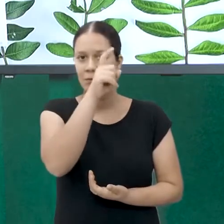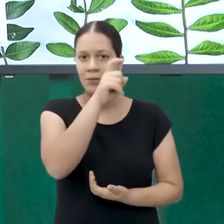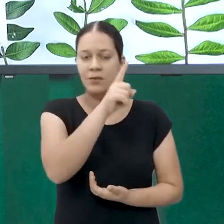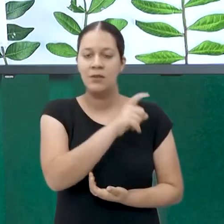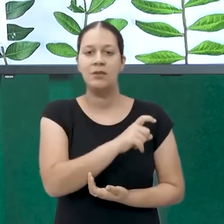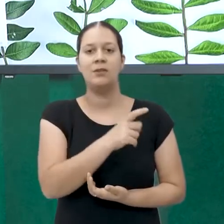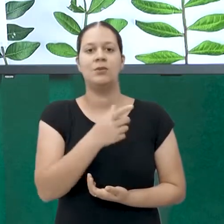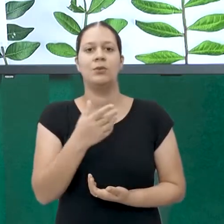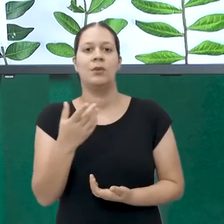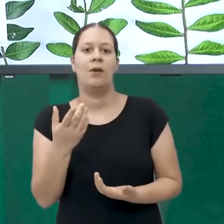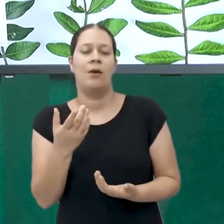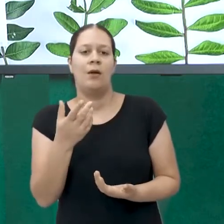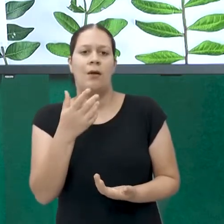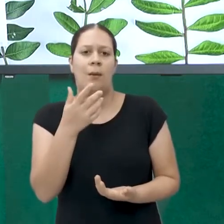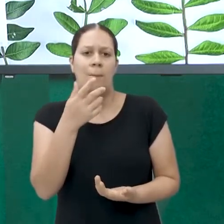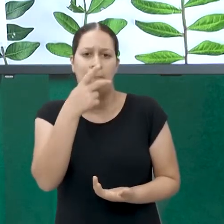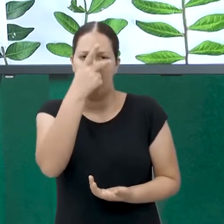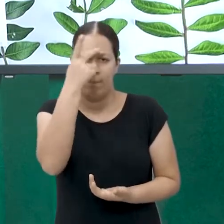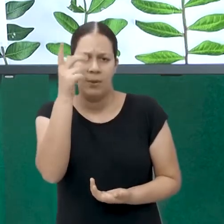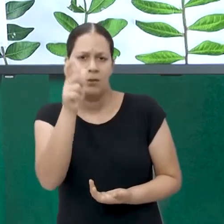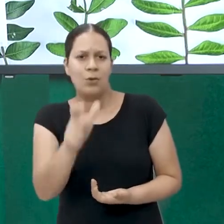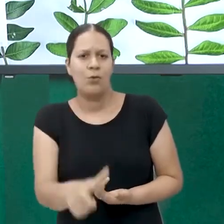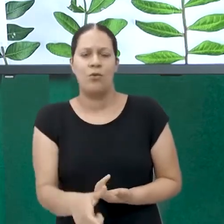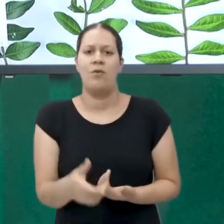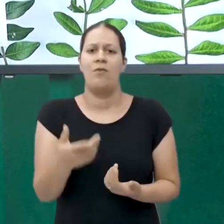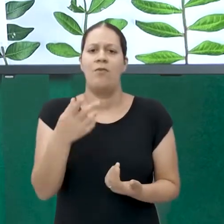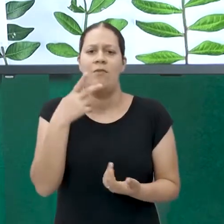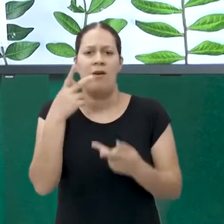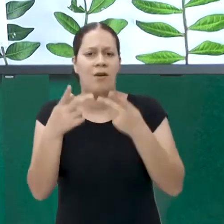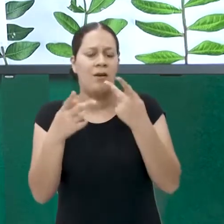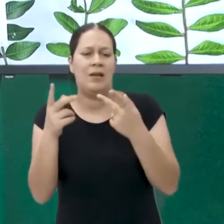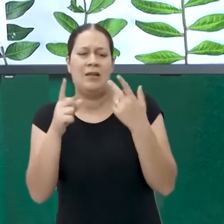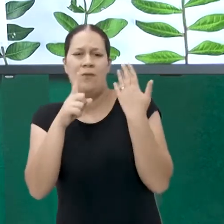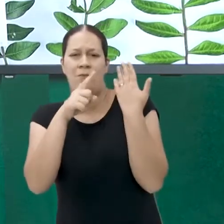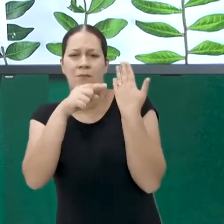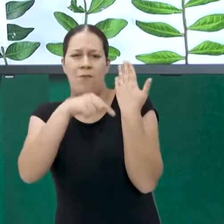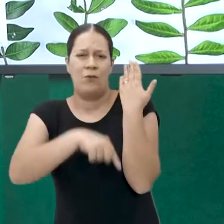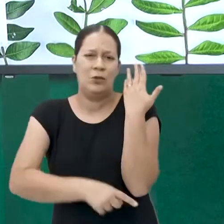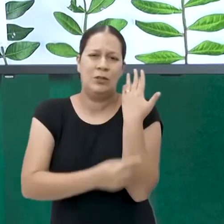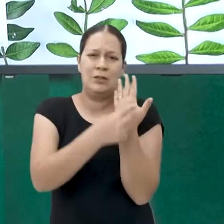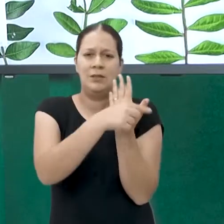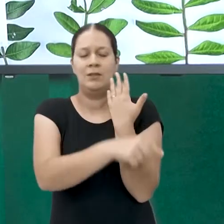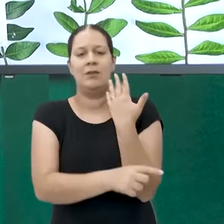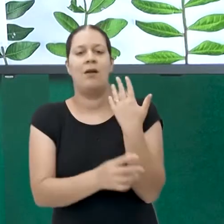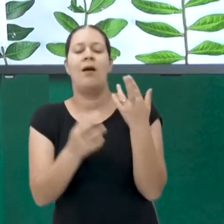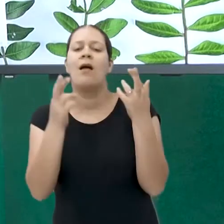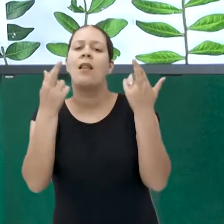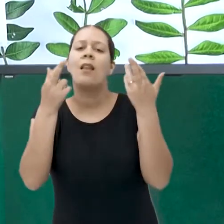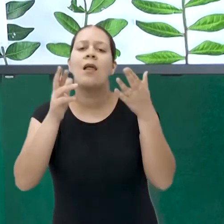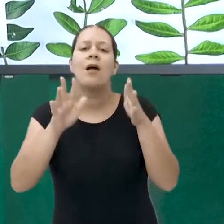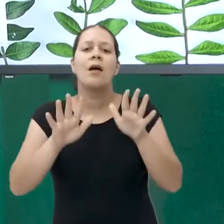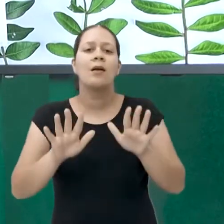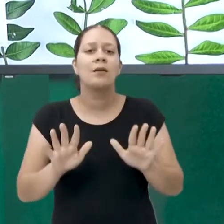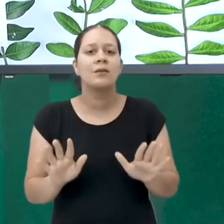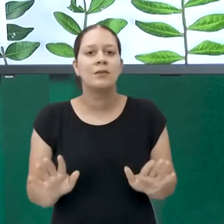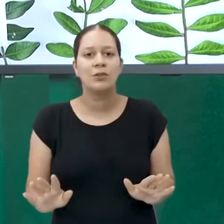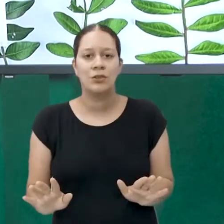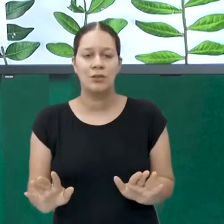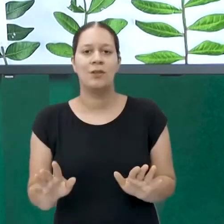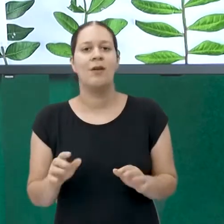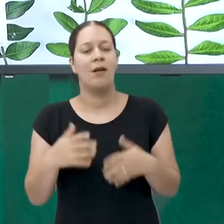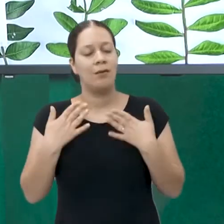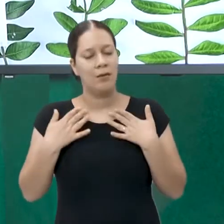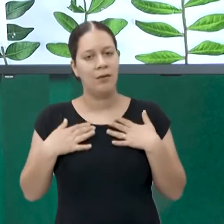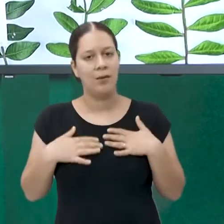pessoas, não, meu Deus do céu, ai meu Deus do céu, fotossíntese, não sei o quê. Cara, relaxa